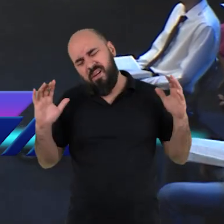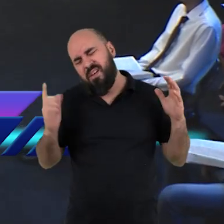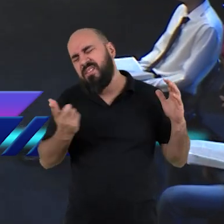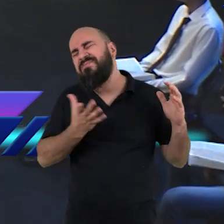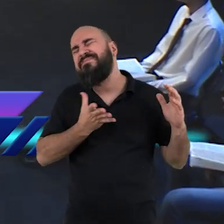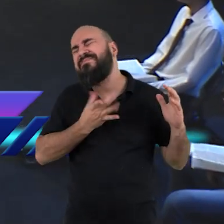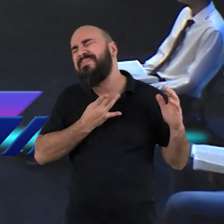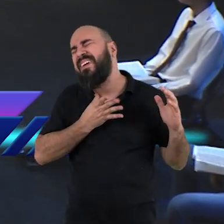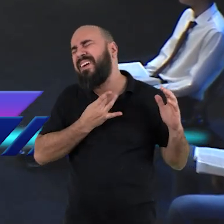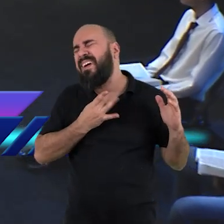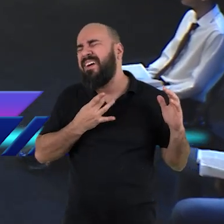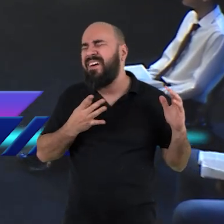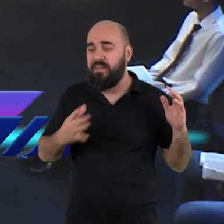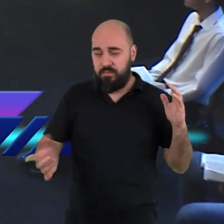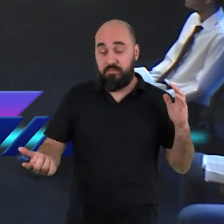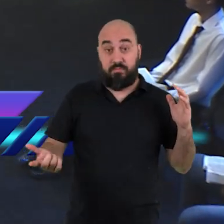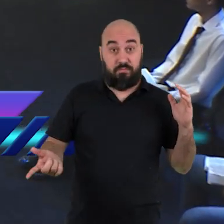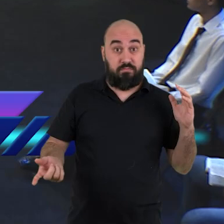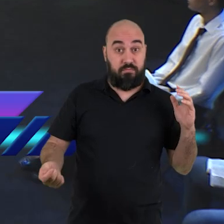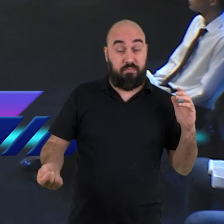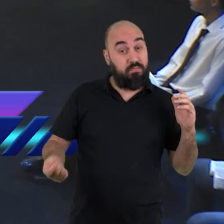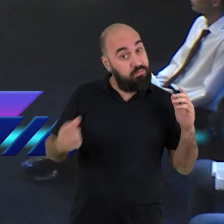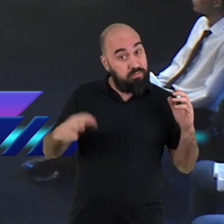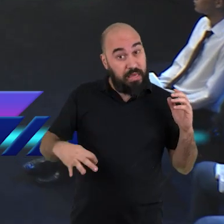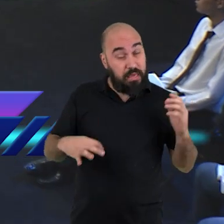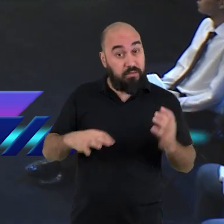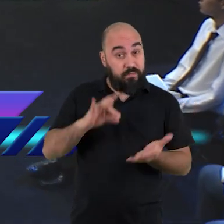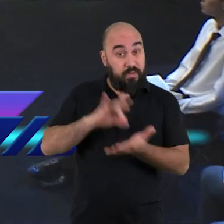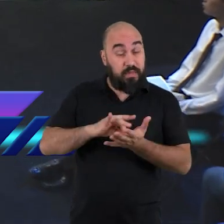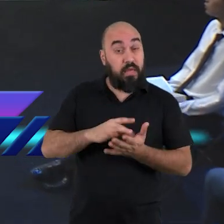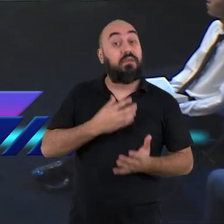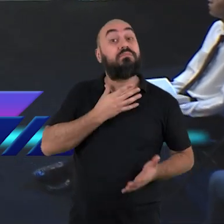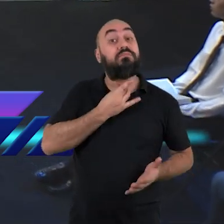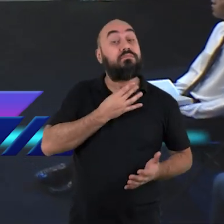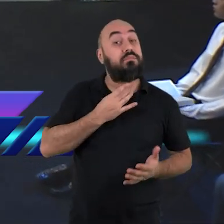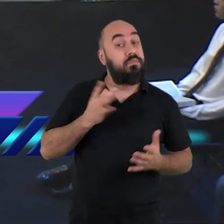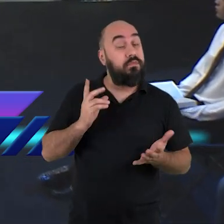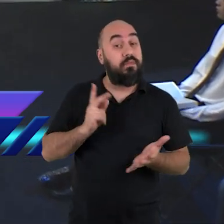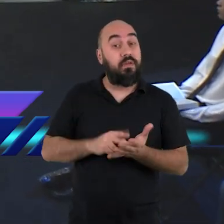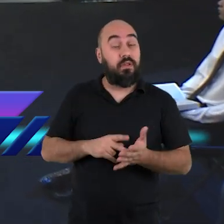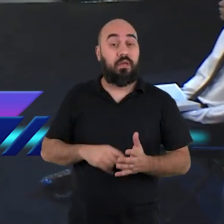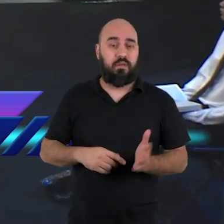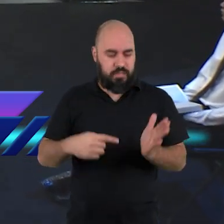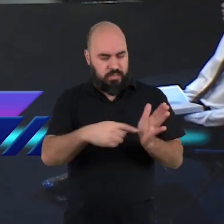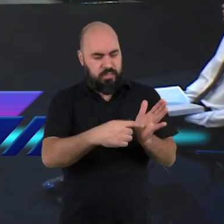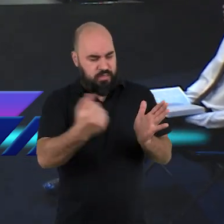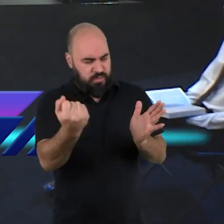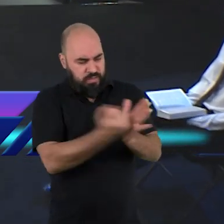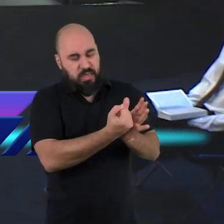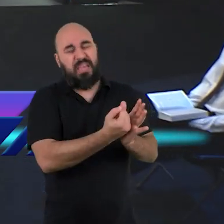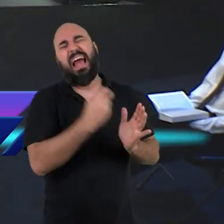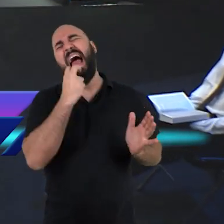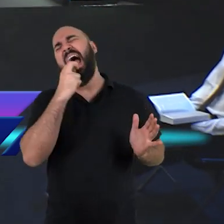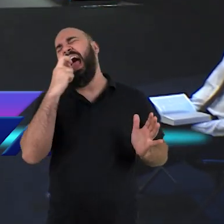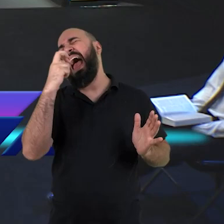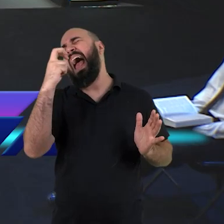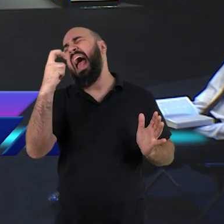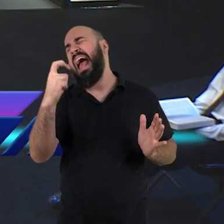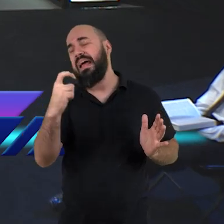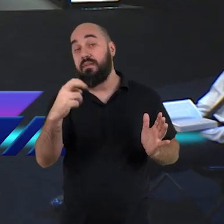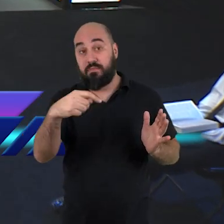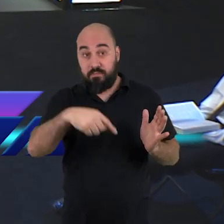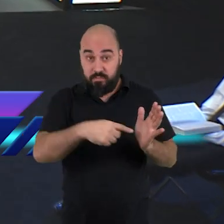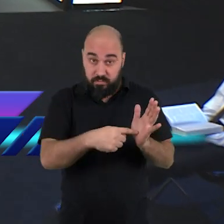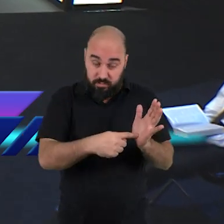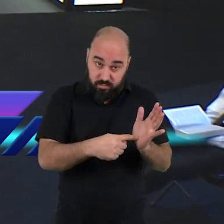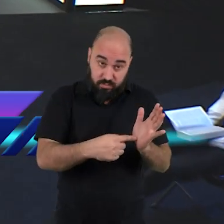mesmo. Quando ele gritou de dores, porque os cravos que rasgavam suas mãos e seus pés estavam